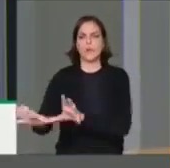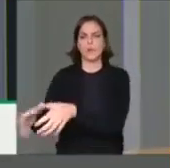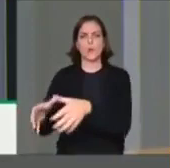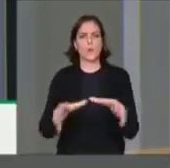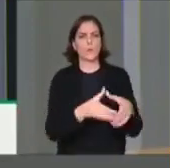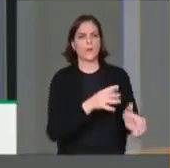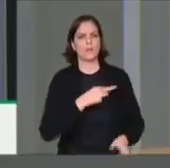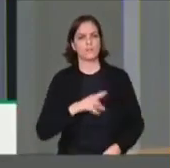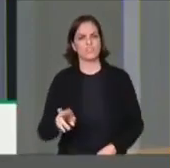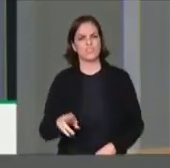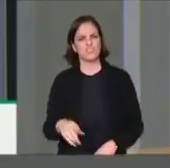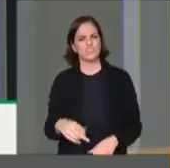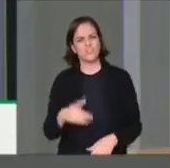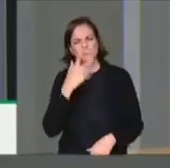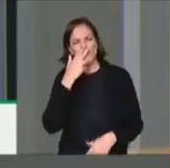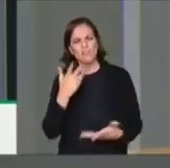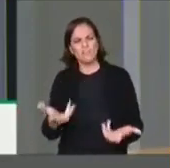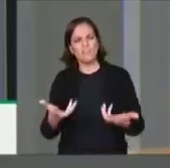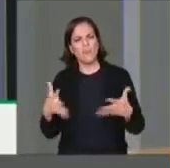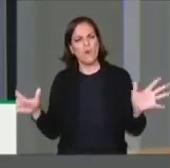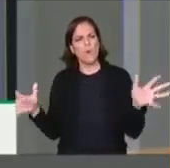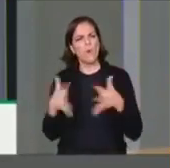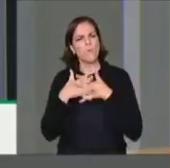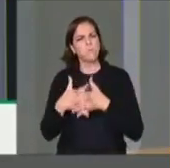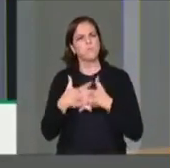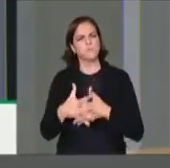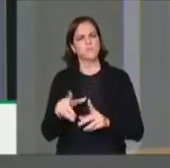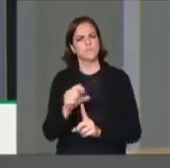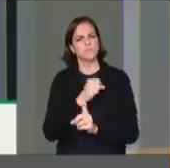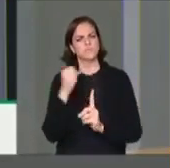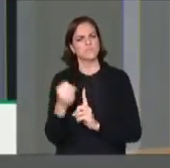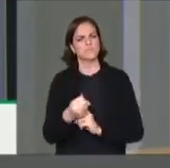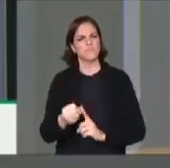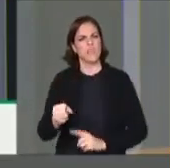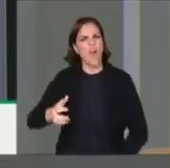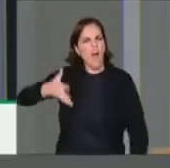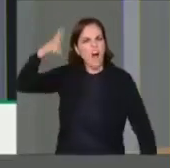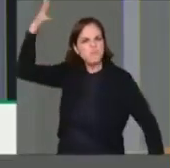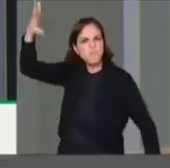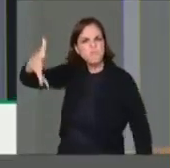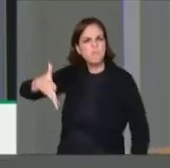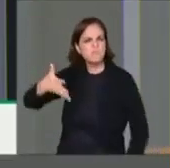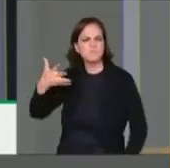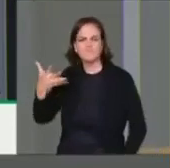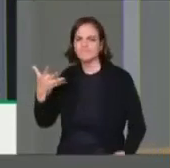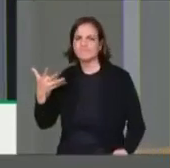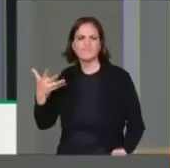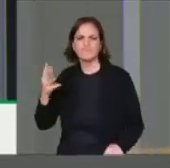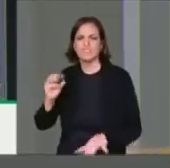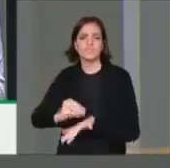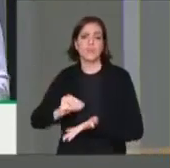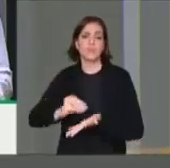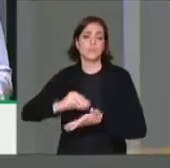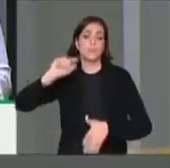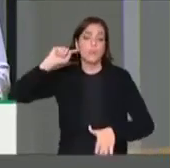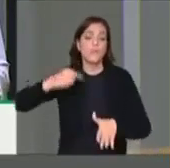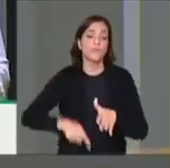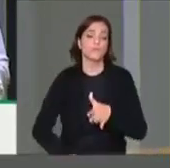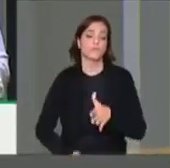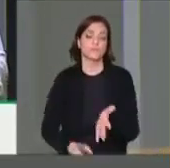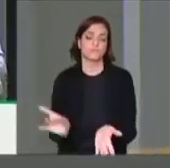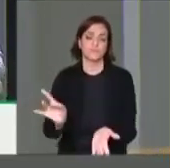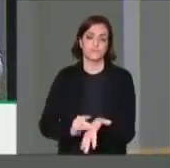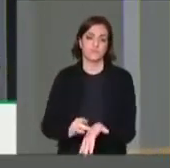isso para promover o caos social e inflamar o seu discurso vazio. Mas o povo, graças a